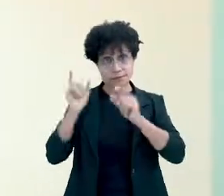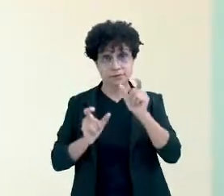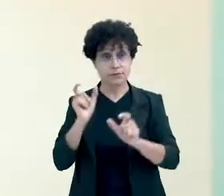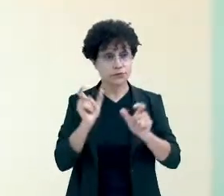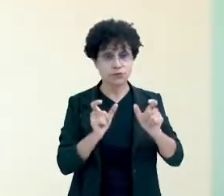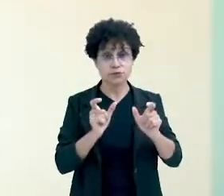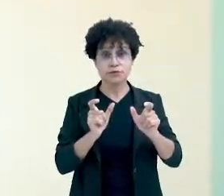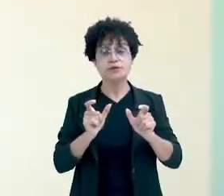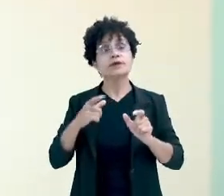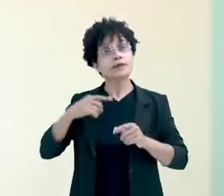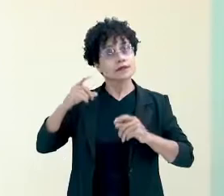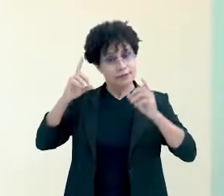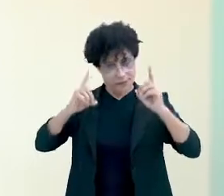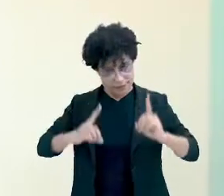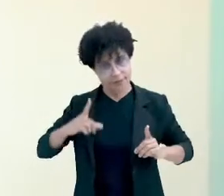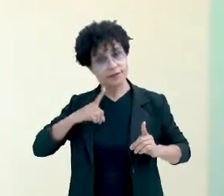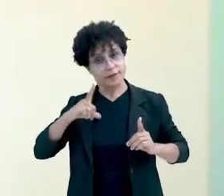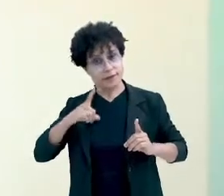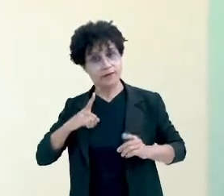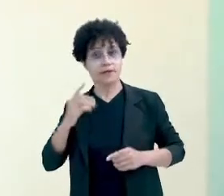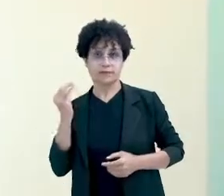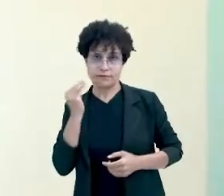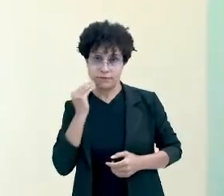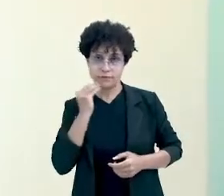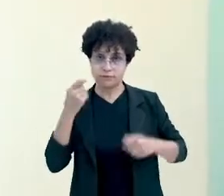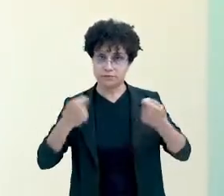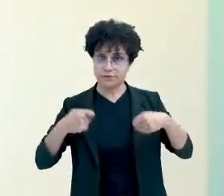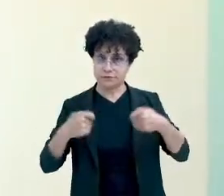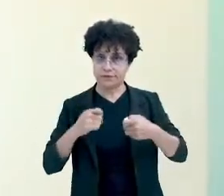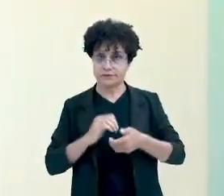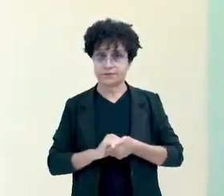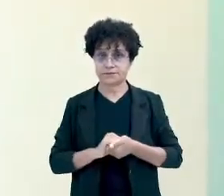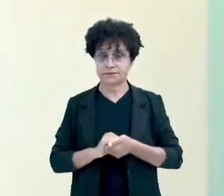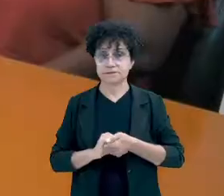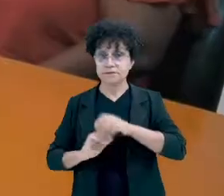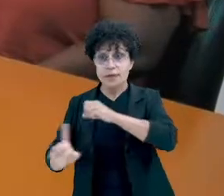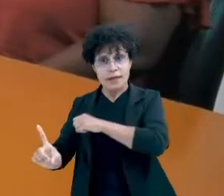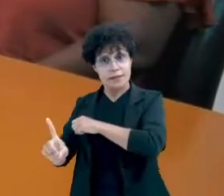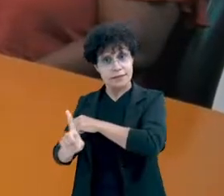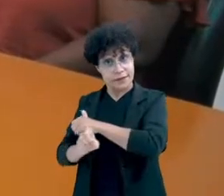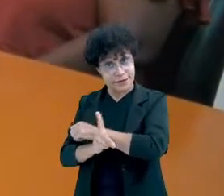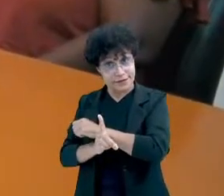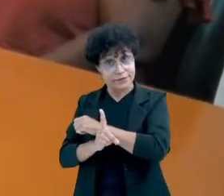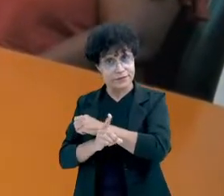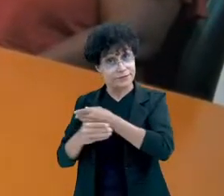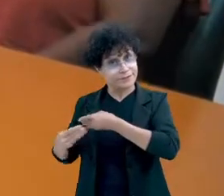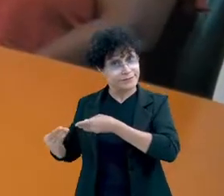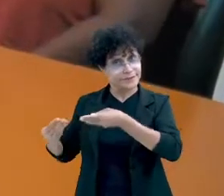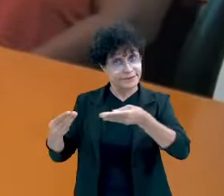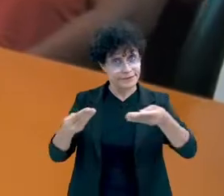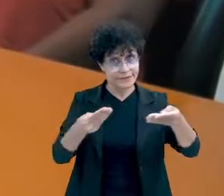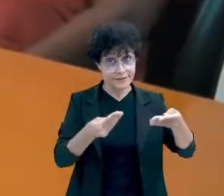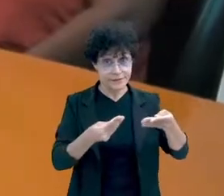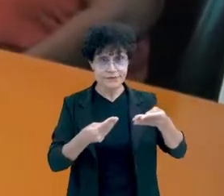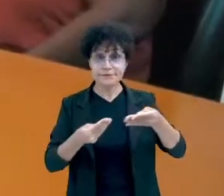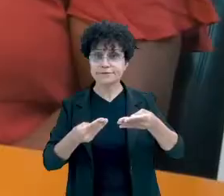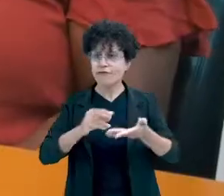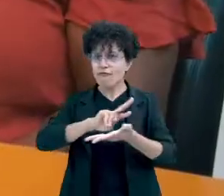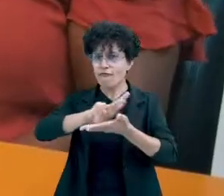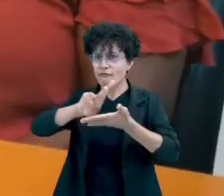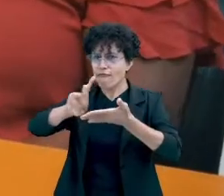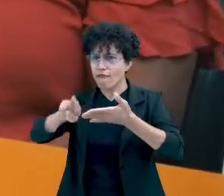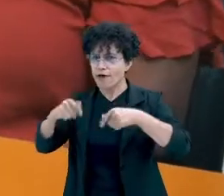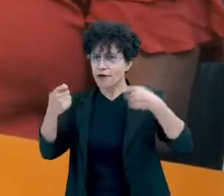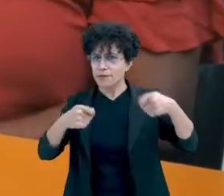como todas as pessoas. E as pessoas com deficiência têm que ter essa oportunidade. Desde que o atendimento passou a ser ofertado,